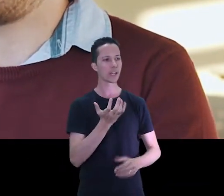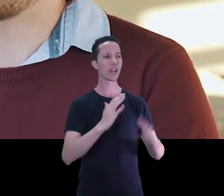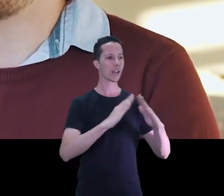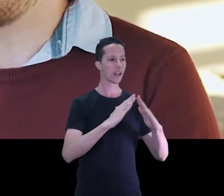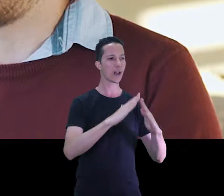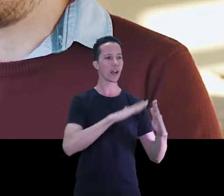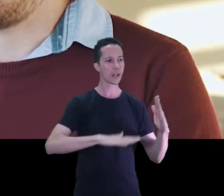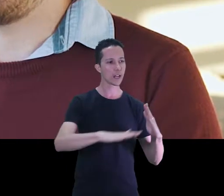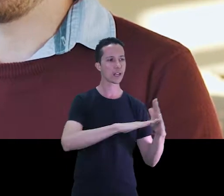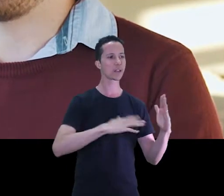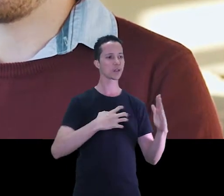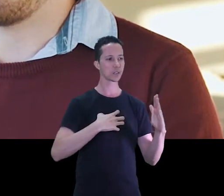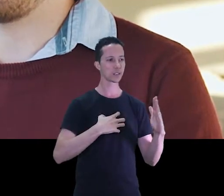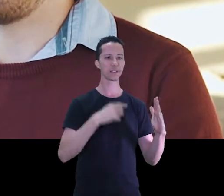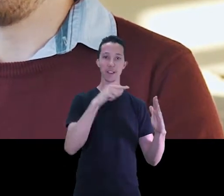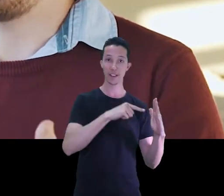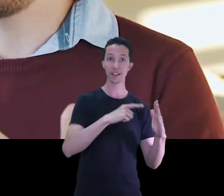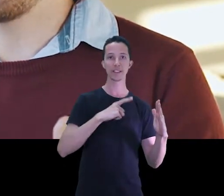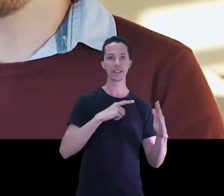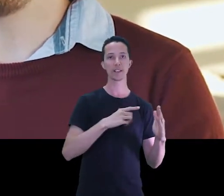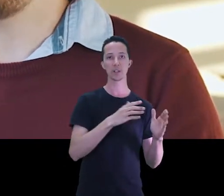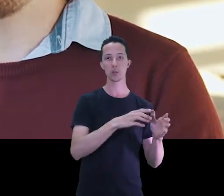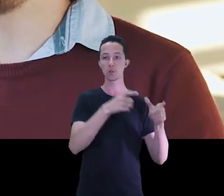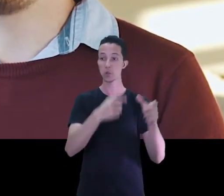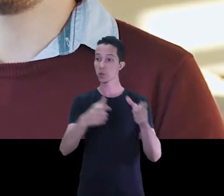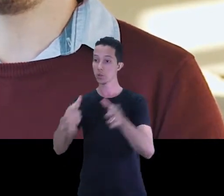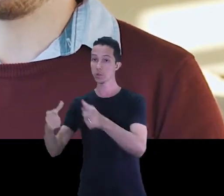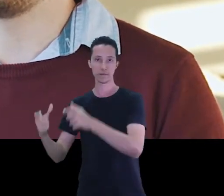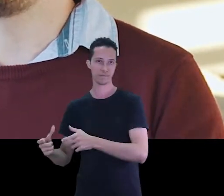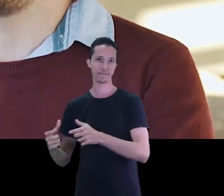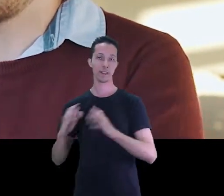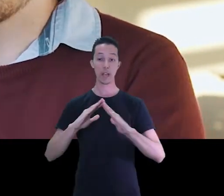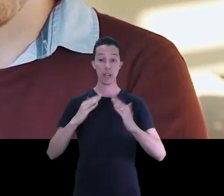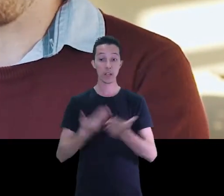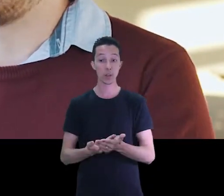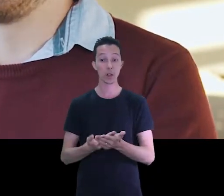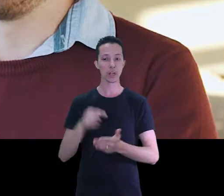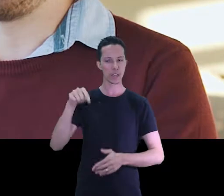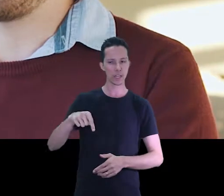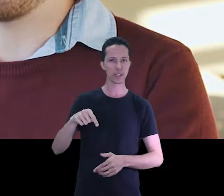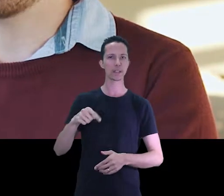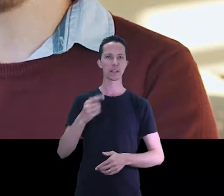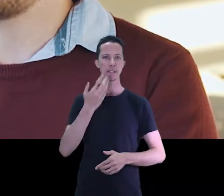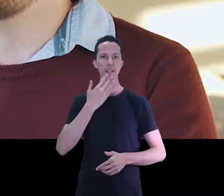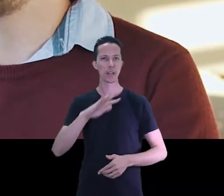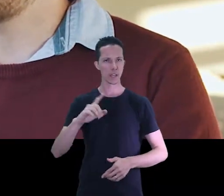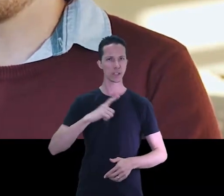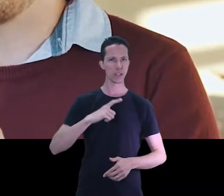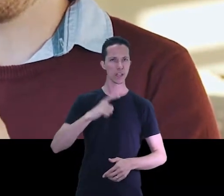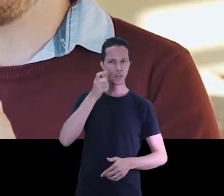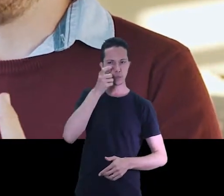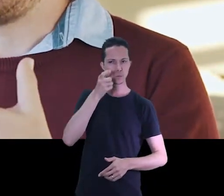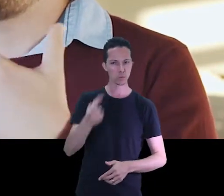como deveria ser esse espaço da casa? E aí isso vai se estendendo nos outros espaços. Então, dentro da escola, né? Será que a criança é